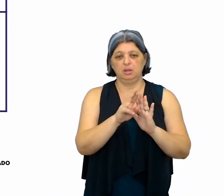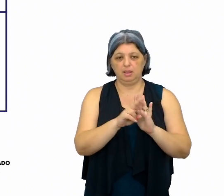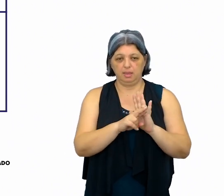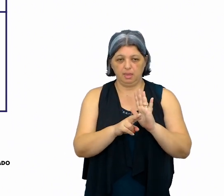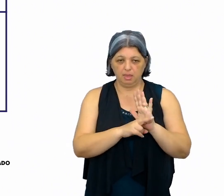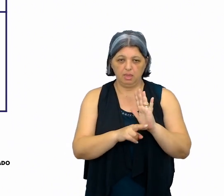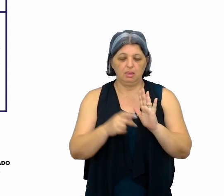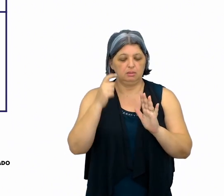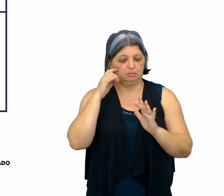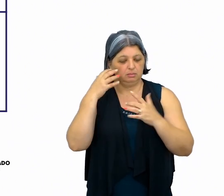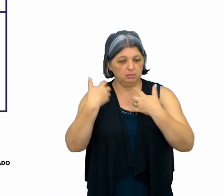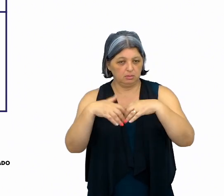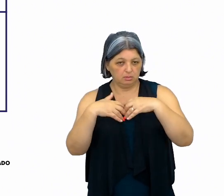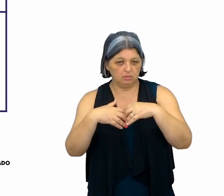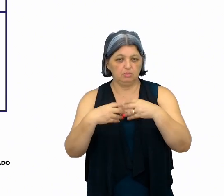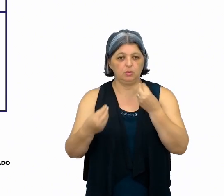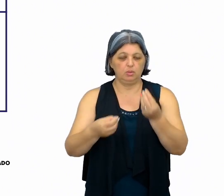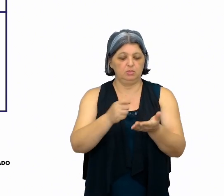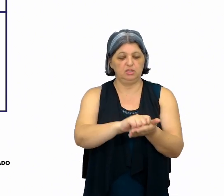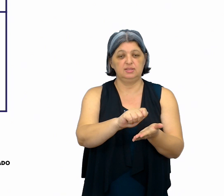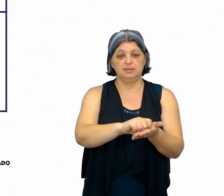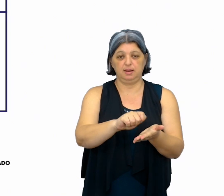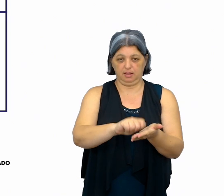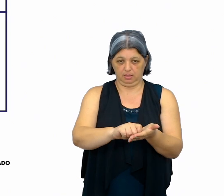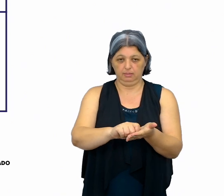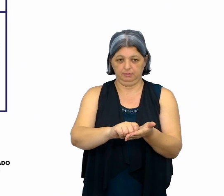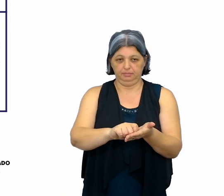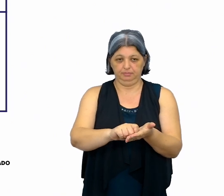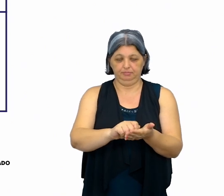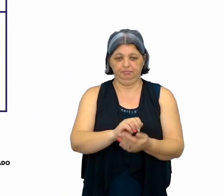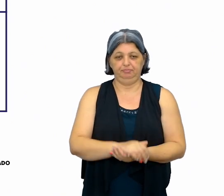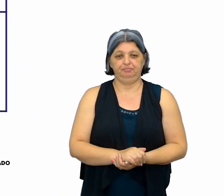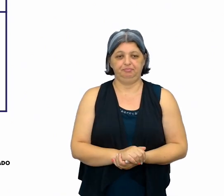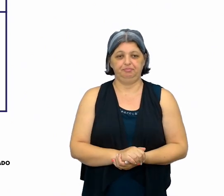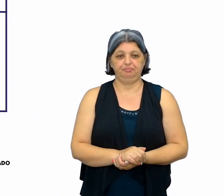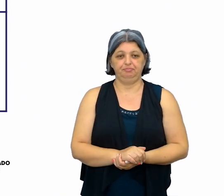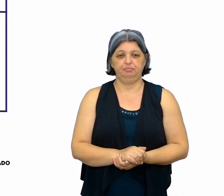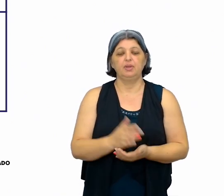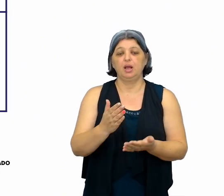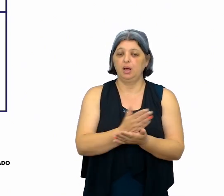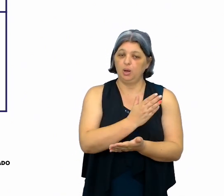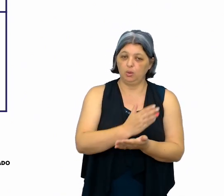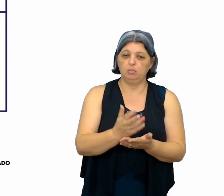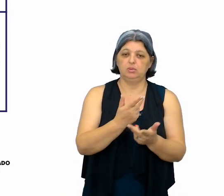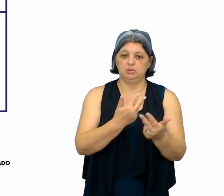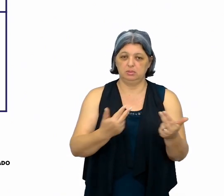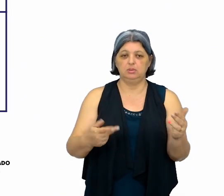uma reflexão ortográfica, no caso, sobre algumas regularidades